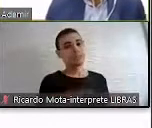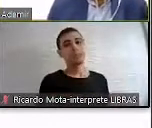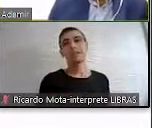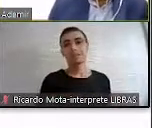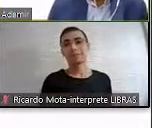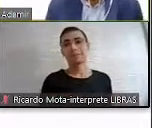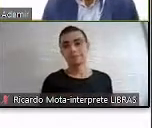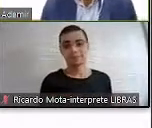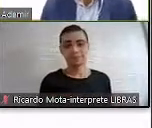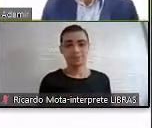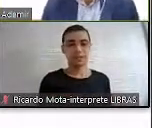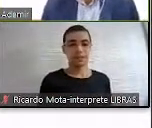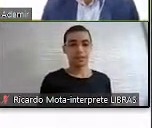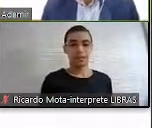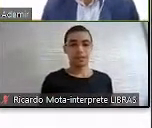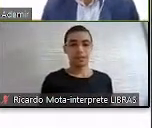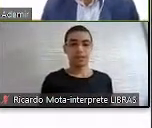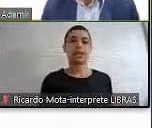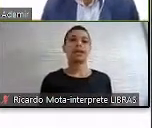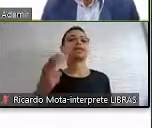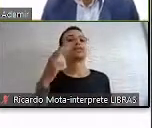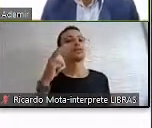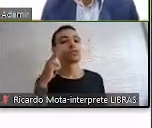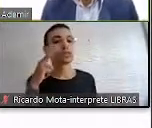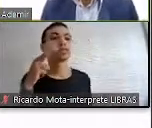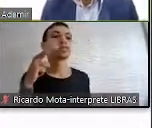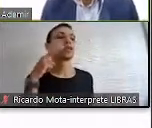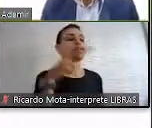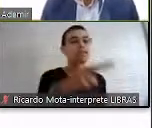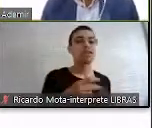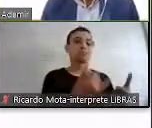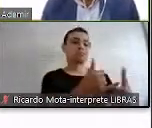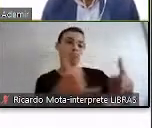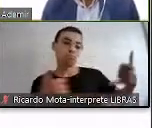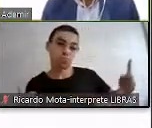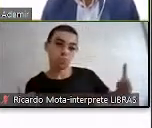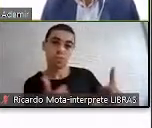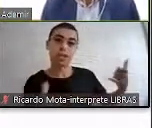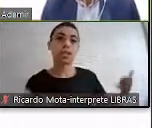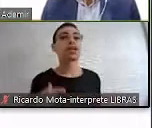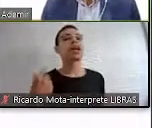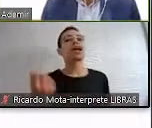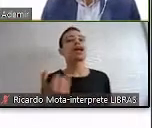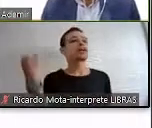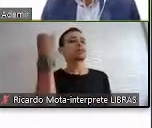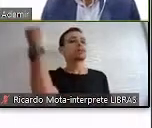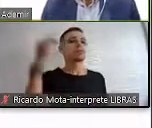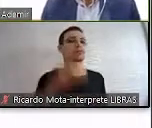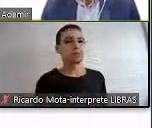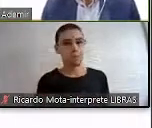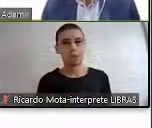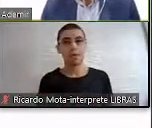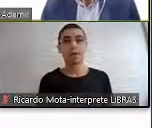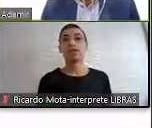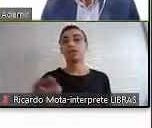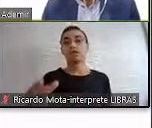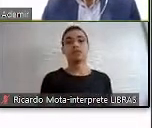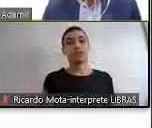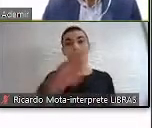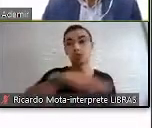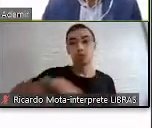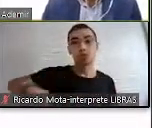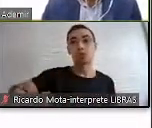a manutenção das instalações elétricas é fundamental para a segurança da